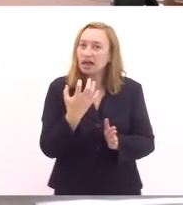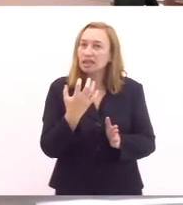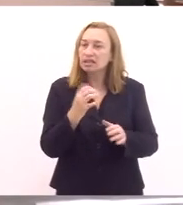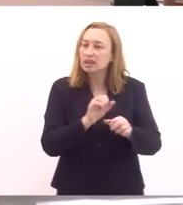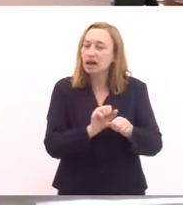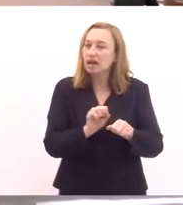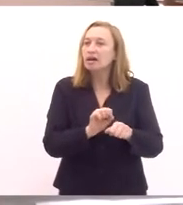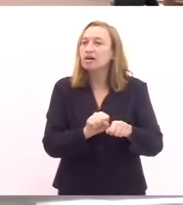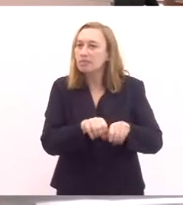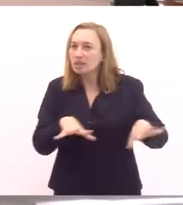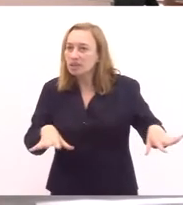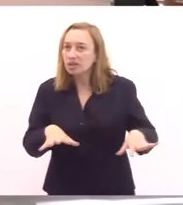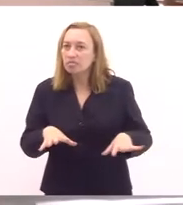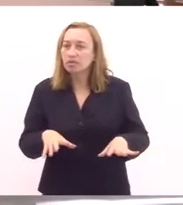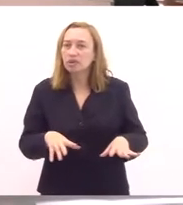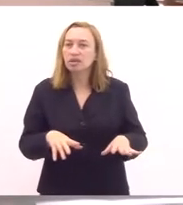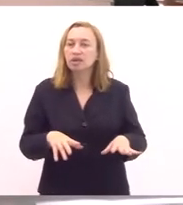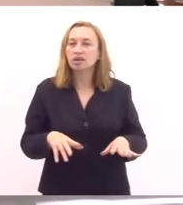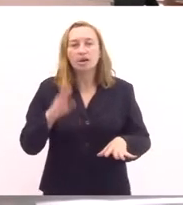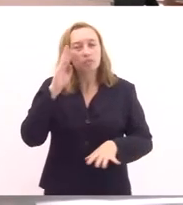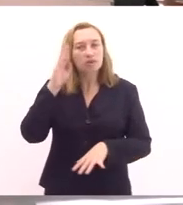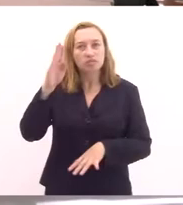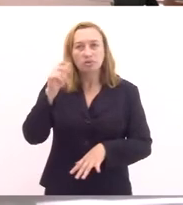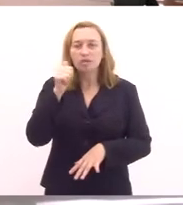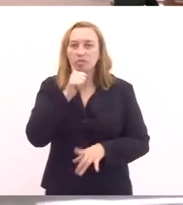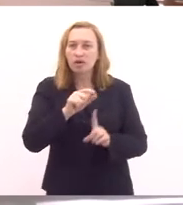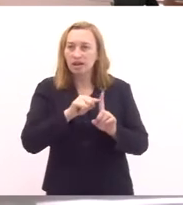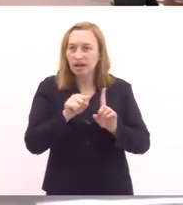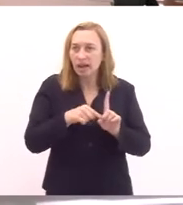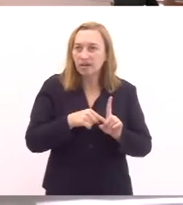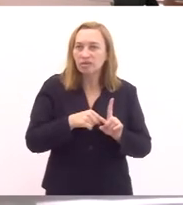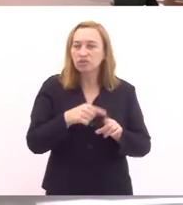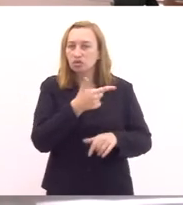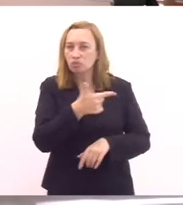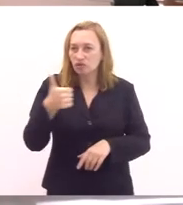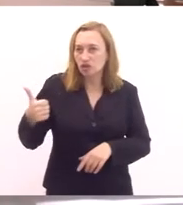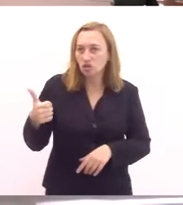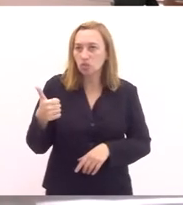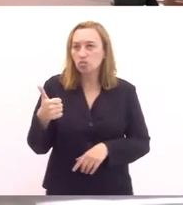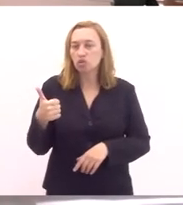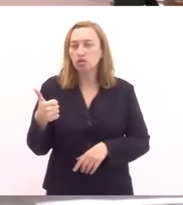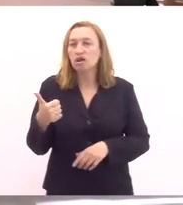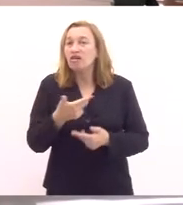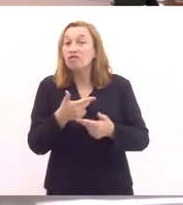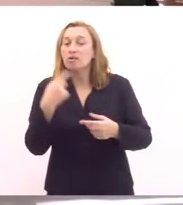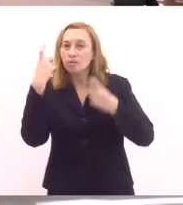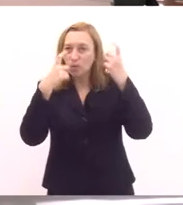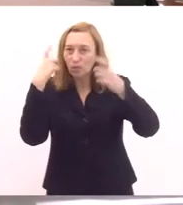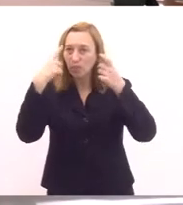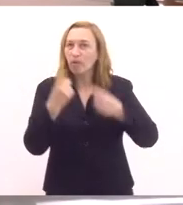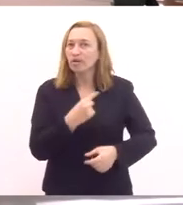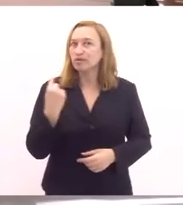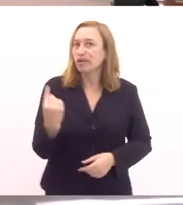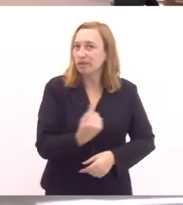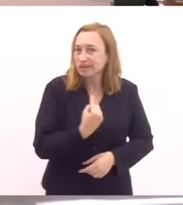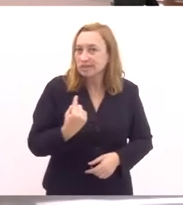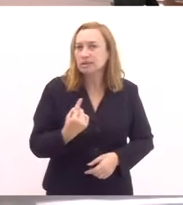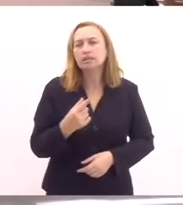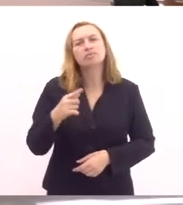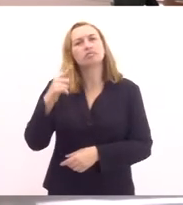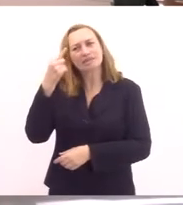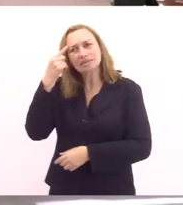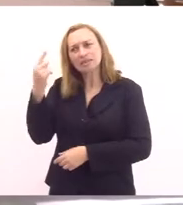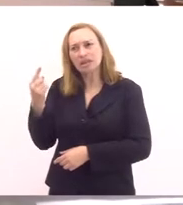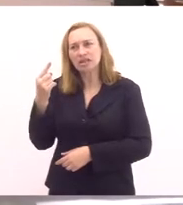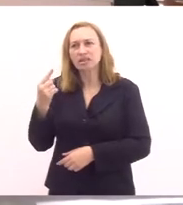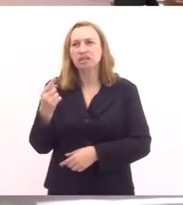pandemia para a população materna principalmente no ano de 2012 e isso realmente muito preocupou e para vocês terem uma